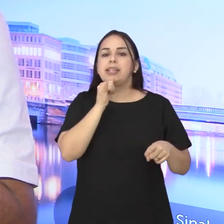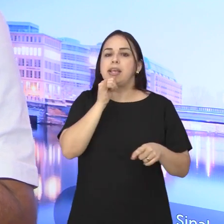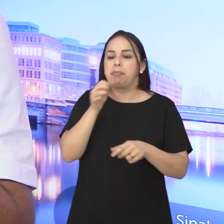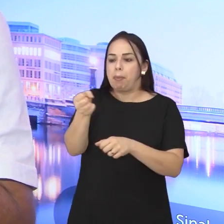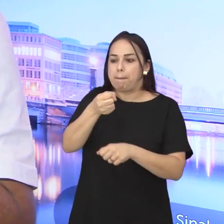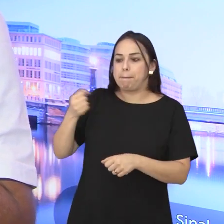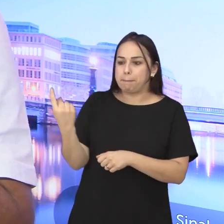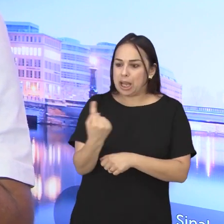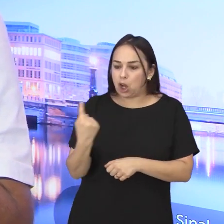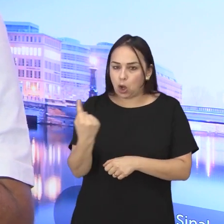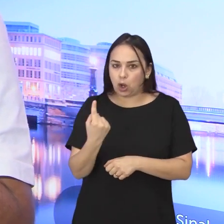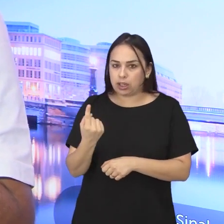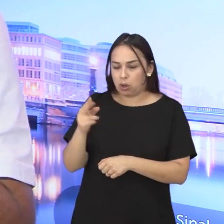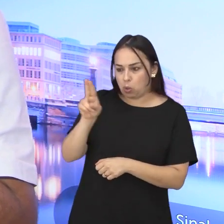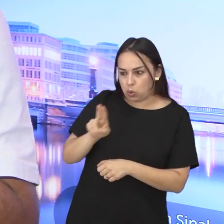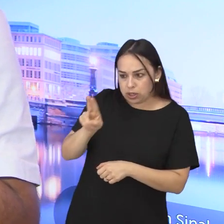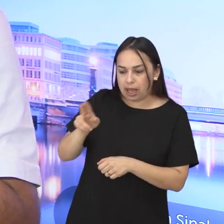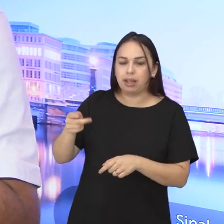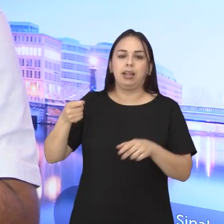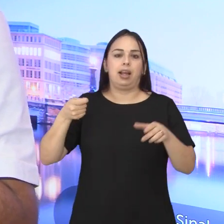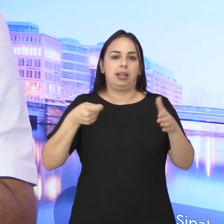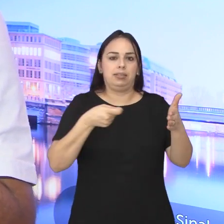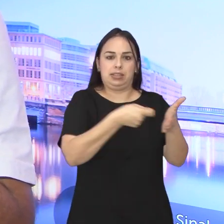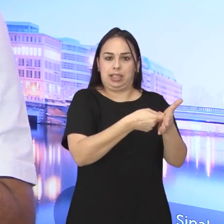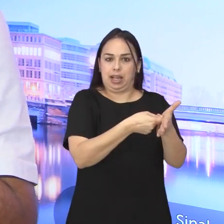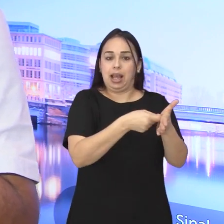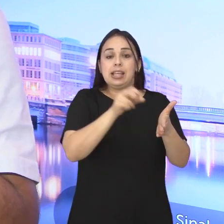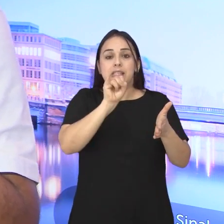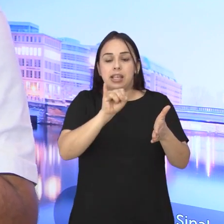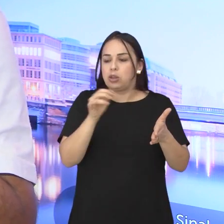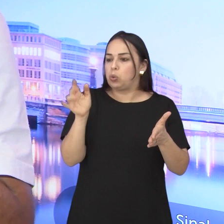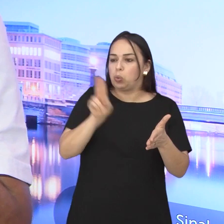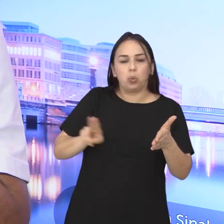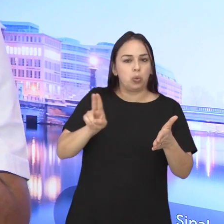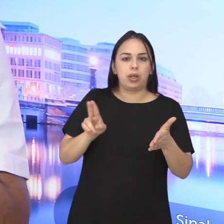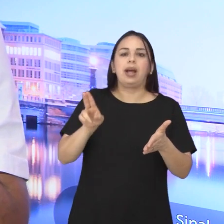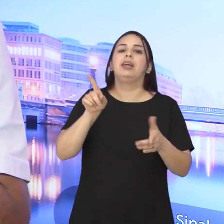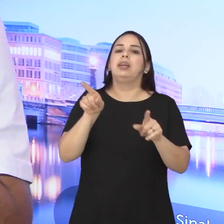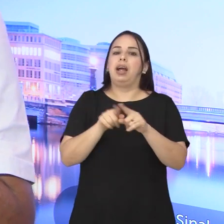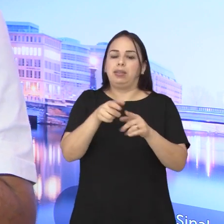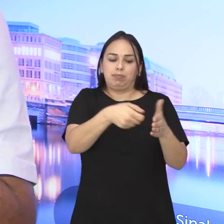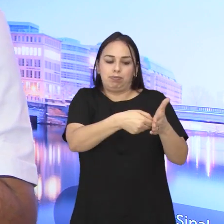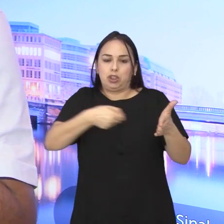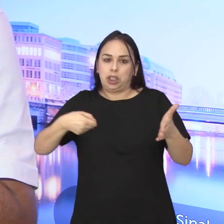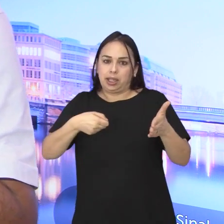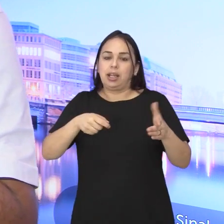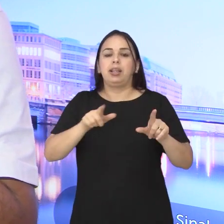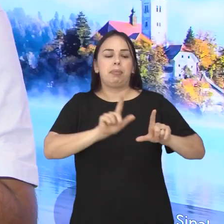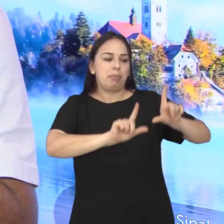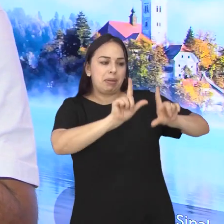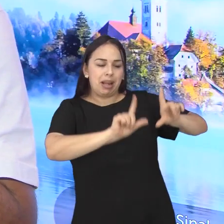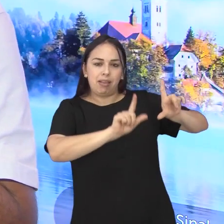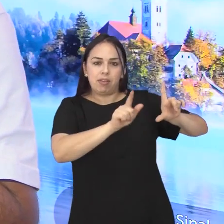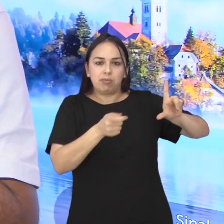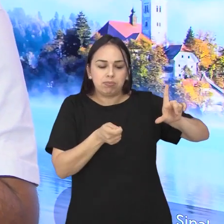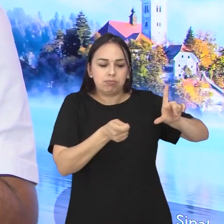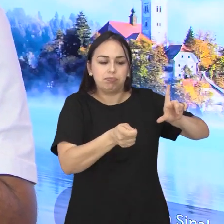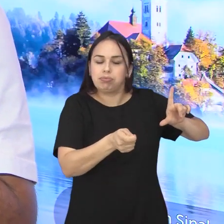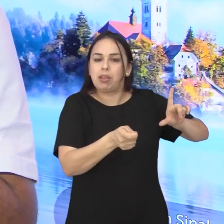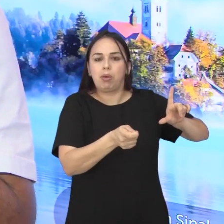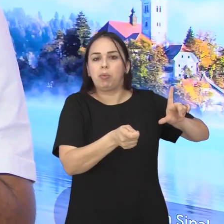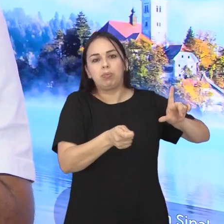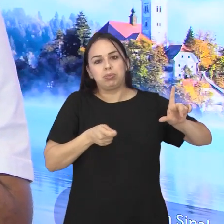micro-ondas, quando vai ser usado, quando não está usando a gente deixa desligado. Eu tenho uma TV lá fora também, a gente mantém ela desligada da